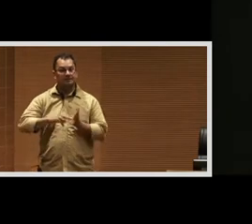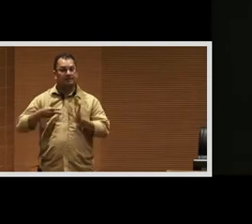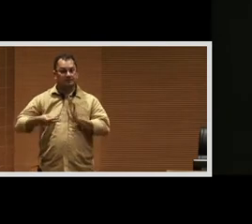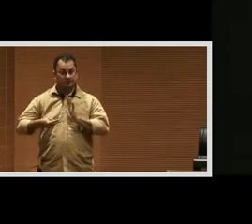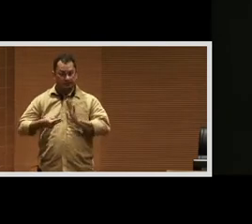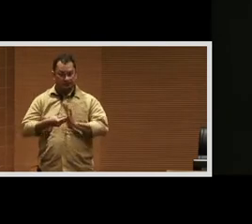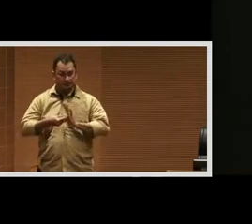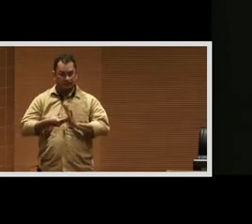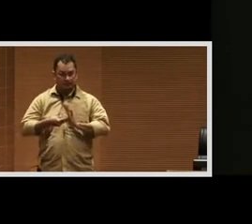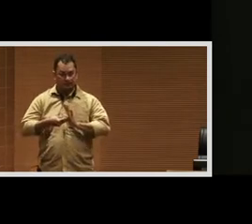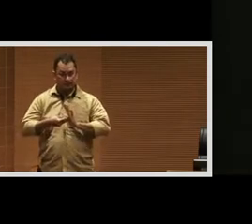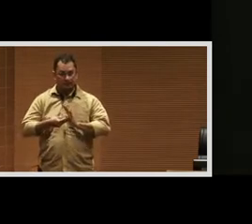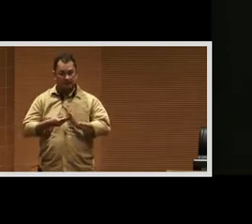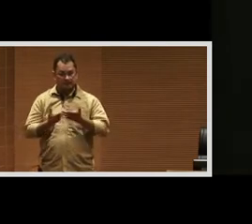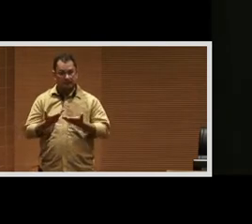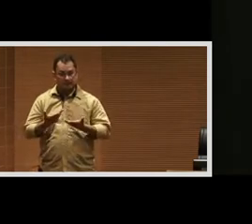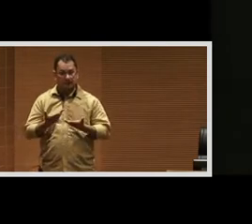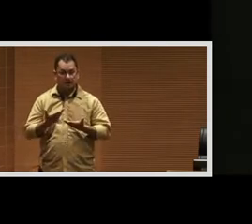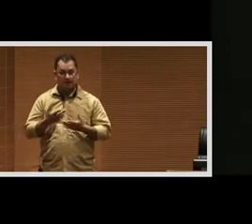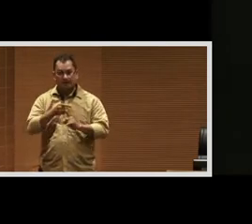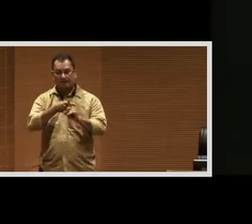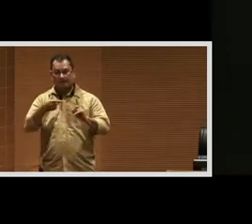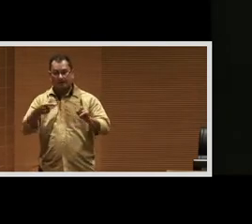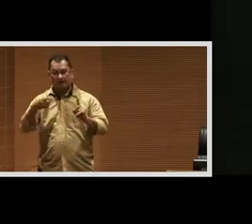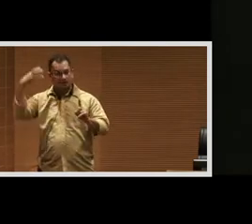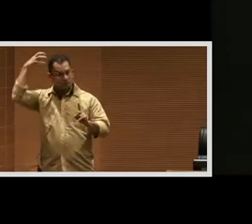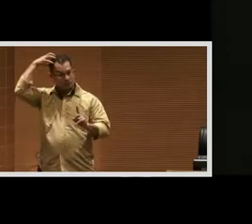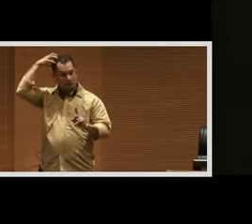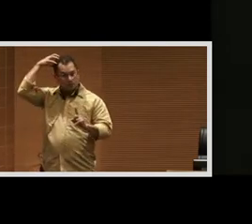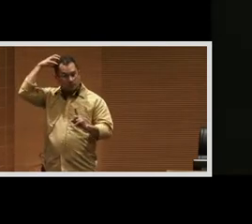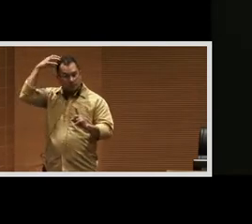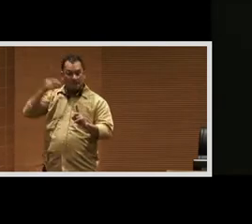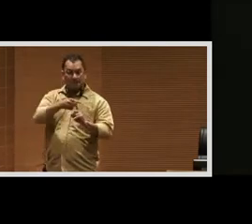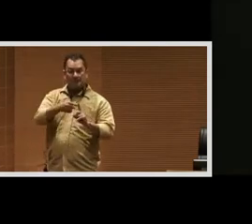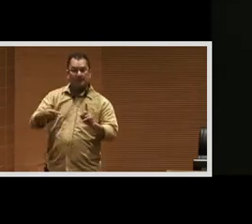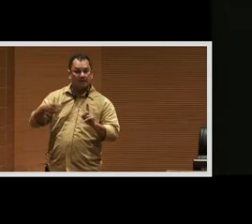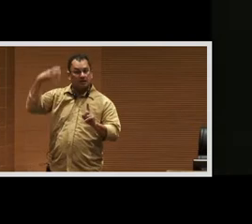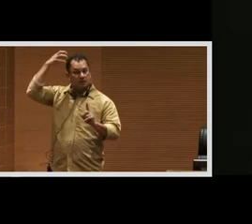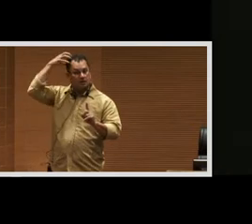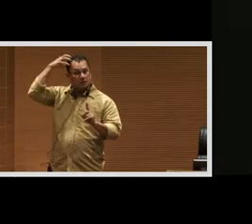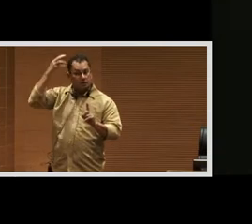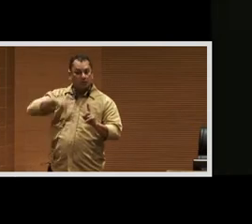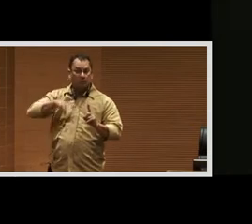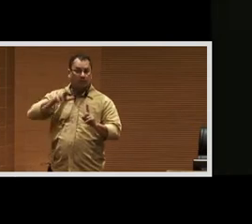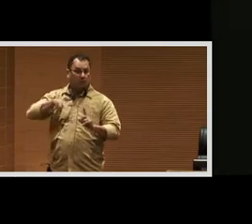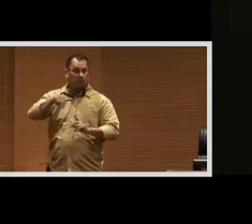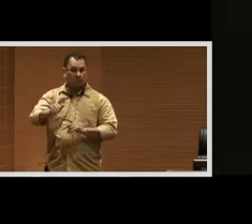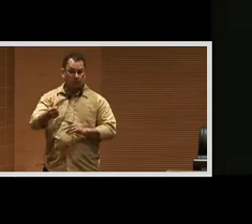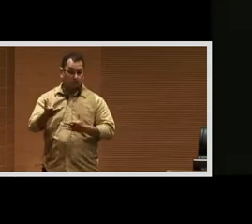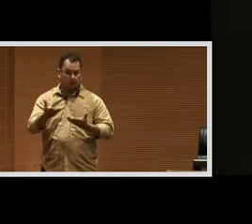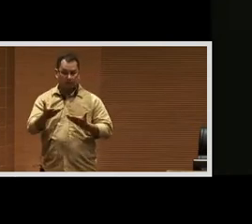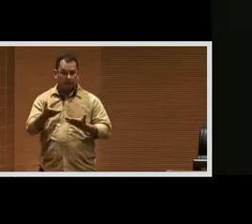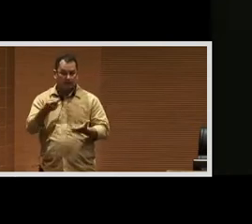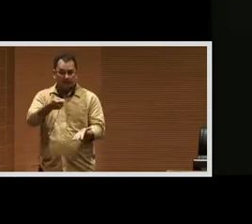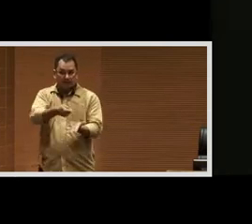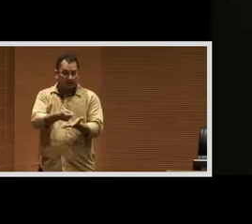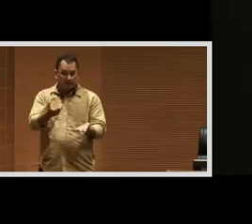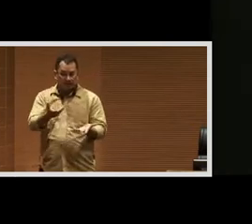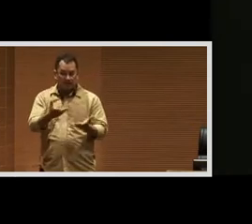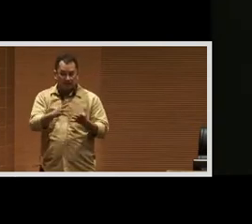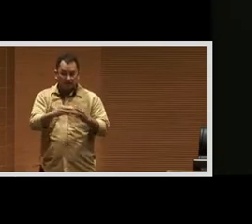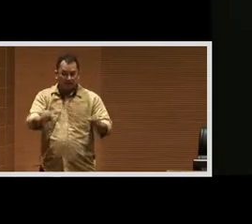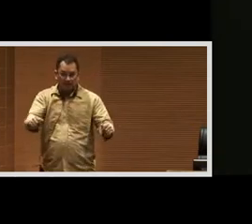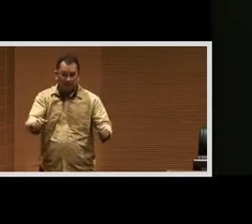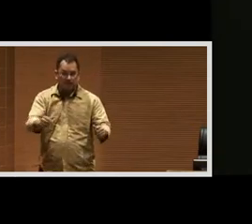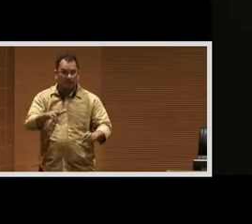significava, em princípio, meia-culpa. E meia-culpa nunca se apagava, nunca se dissolvia.